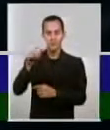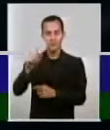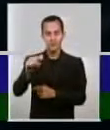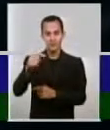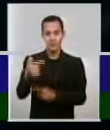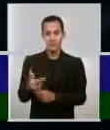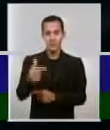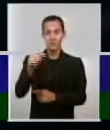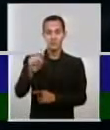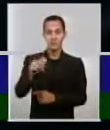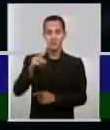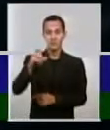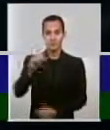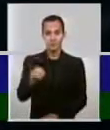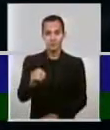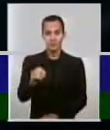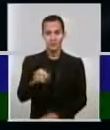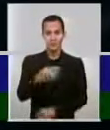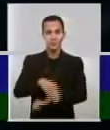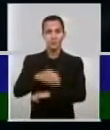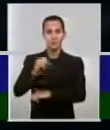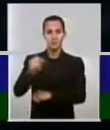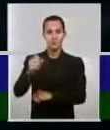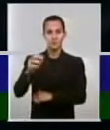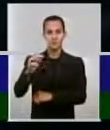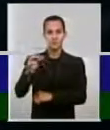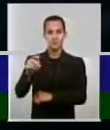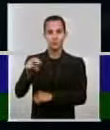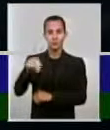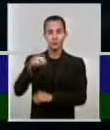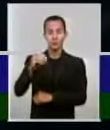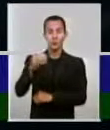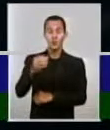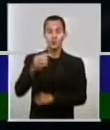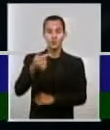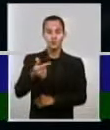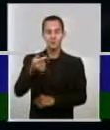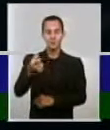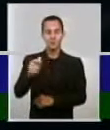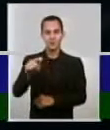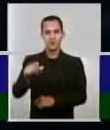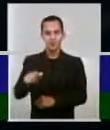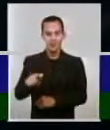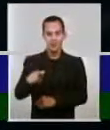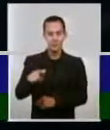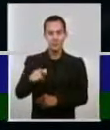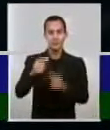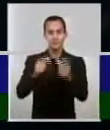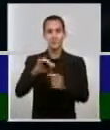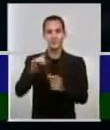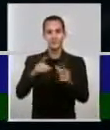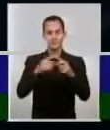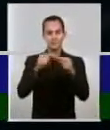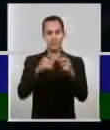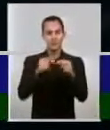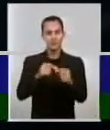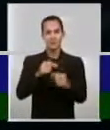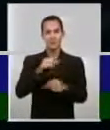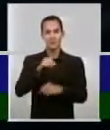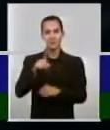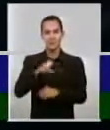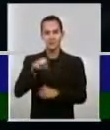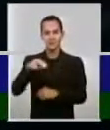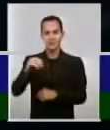732, 750, e Rua Saturno, ao lado dos números 236, 689, Baixa de Brasília, na Rua